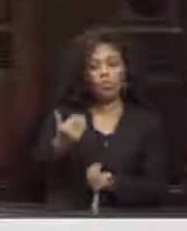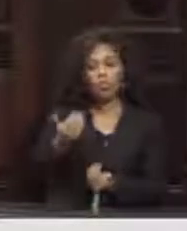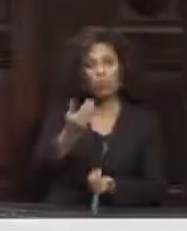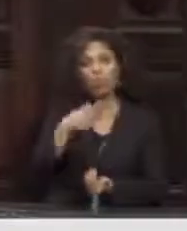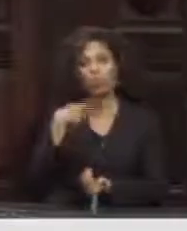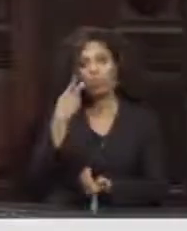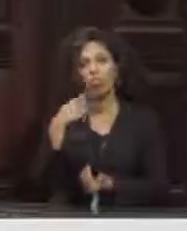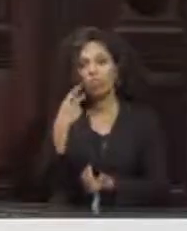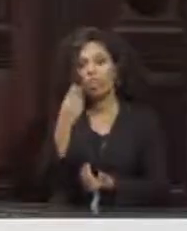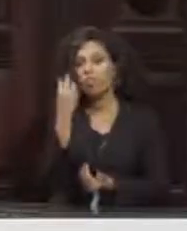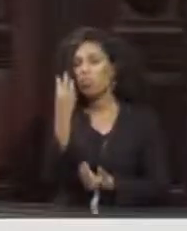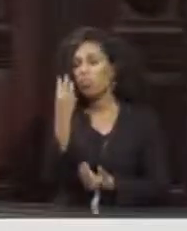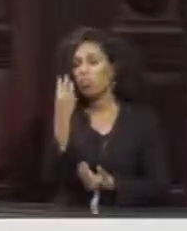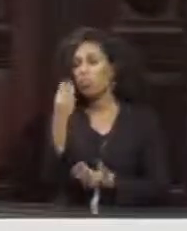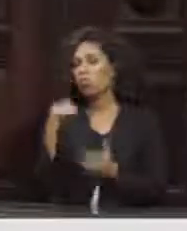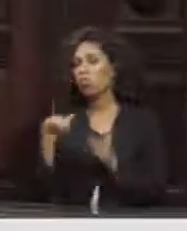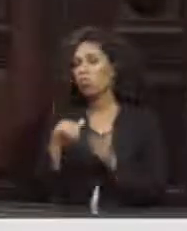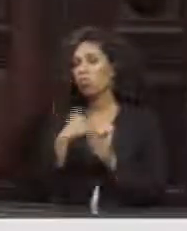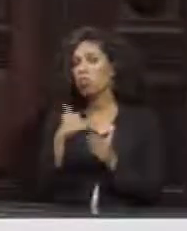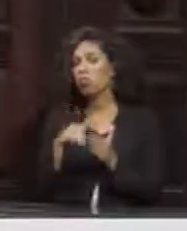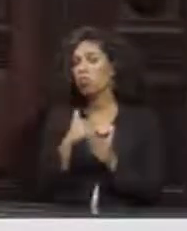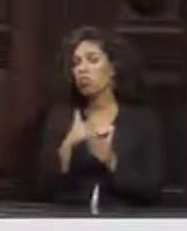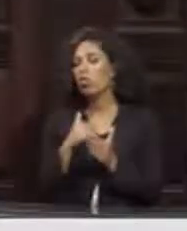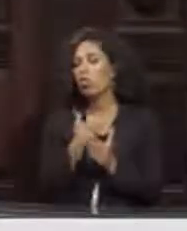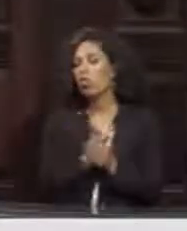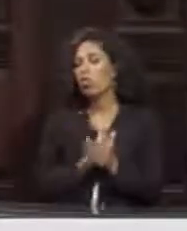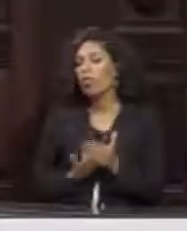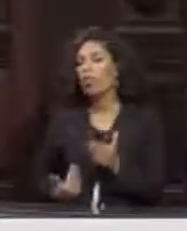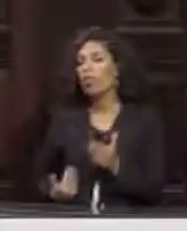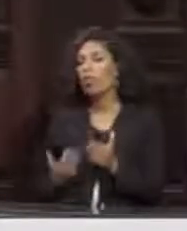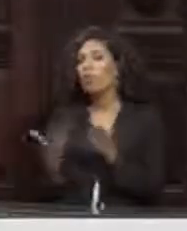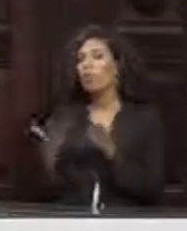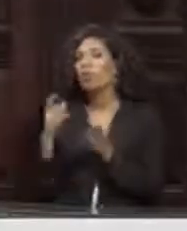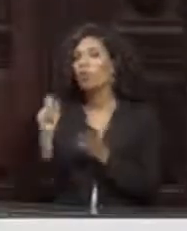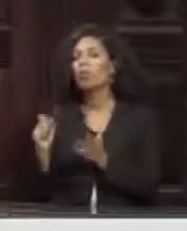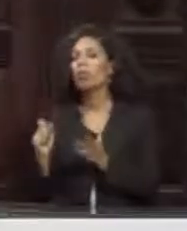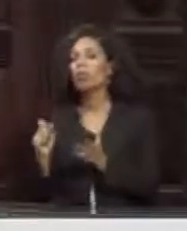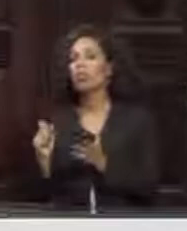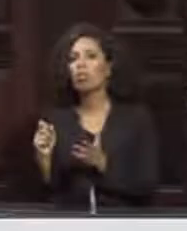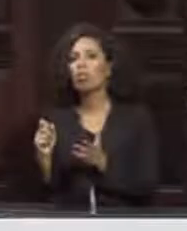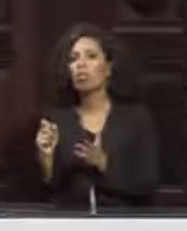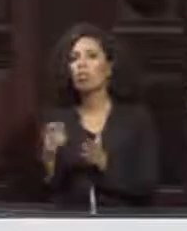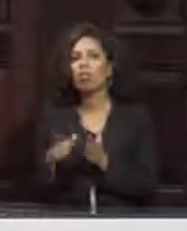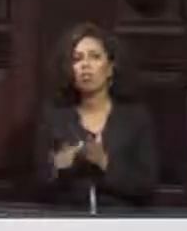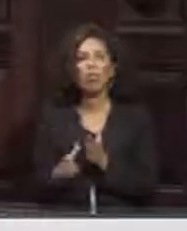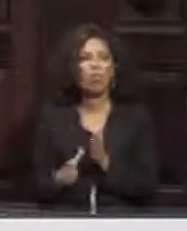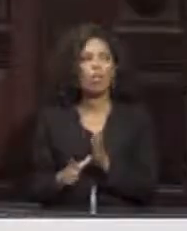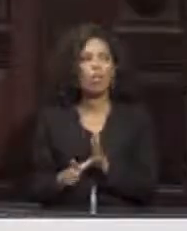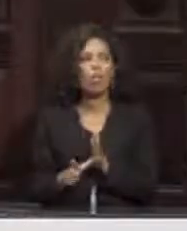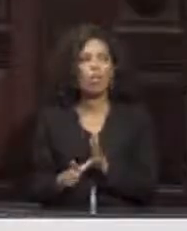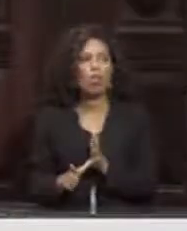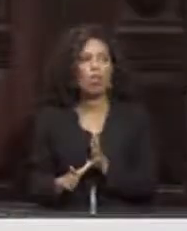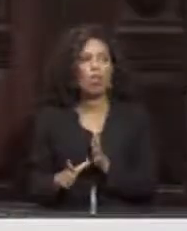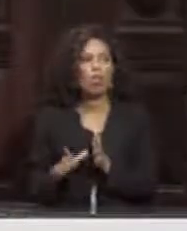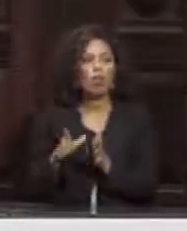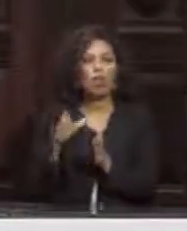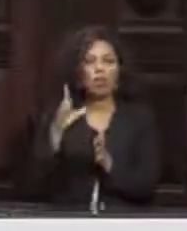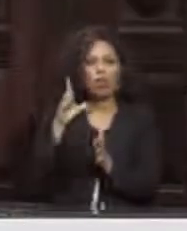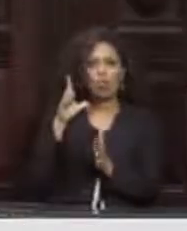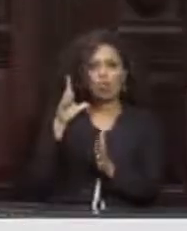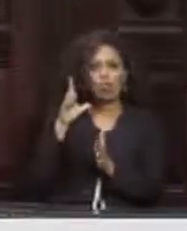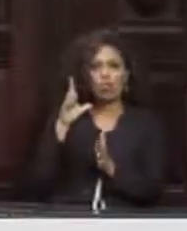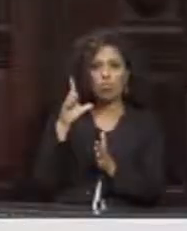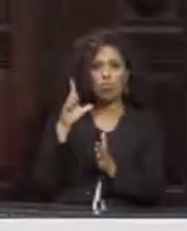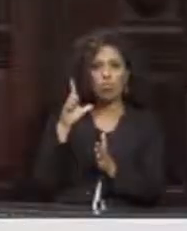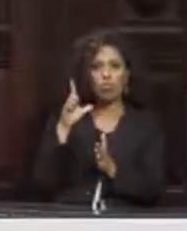fundo, o que o governo quer é antecipar receitas, comprometendo o